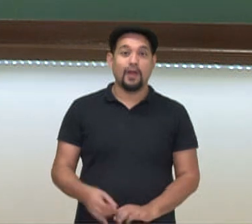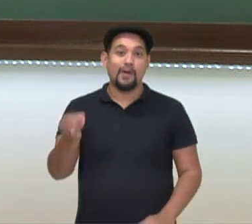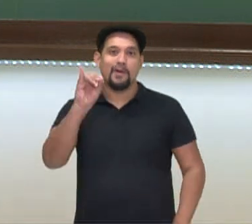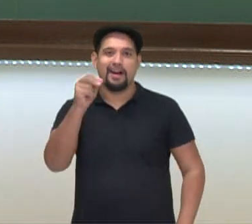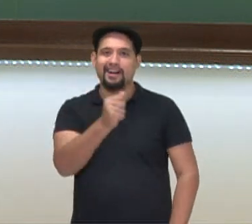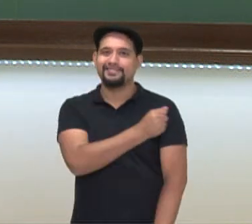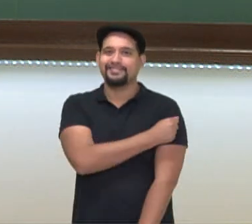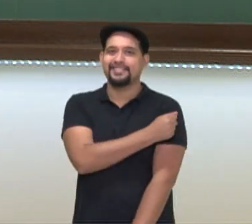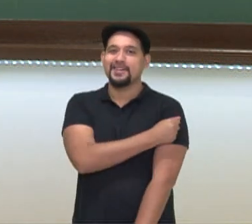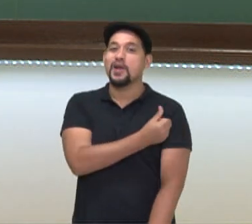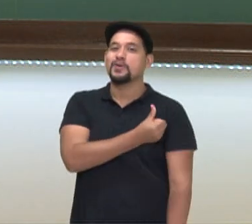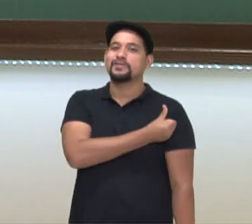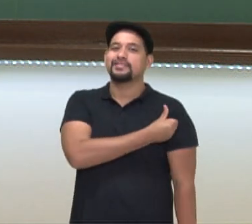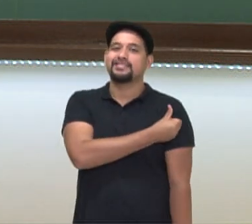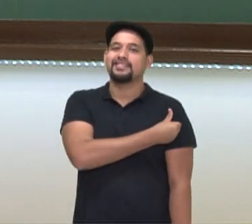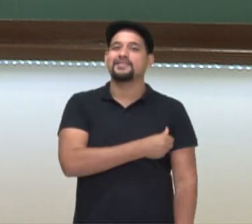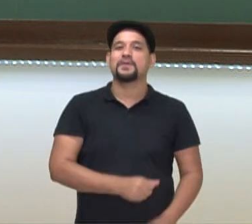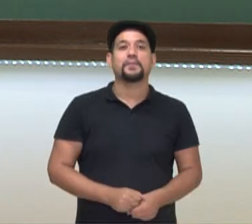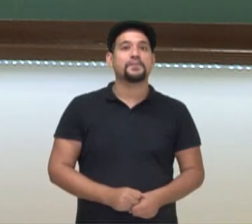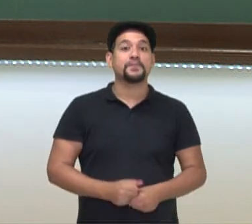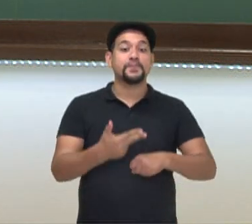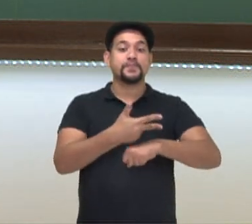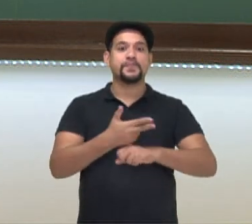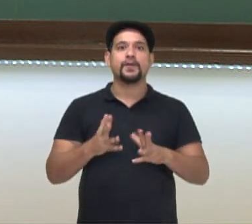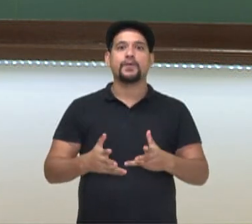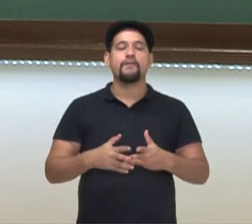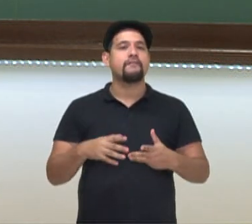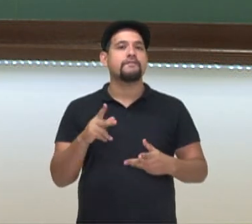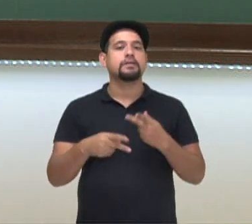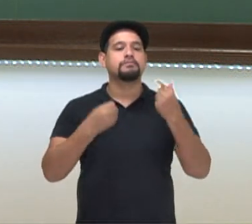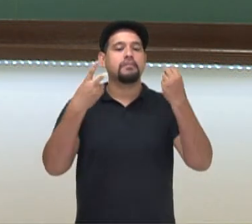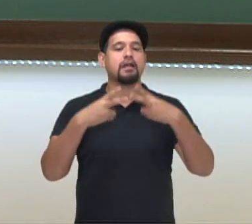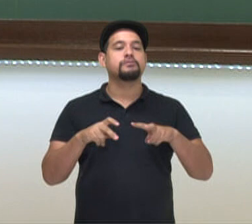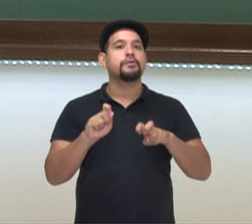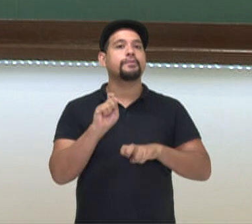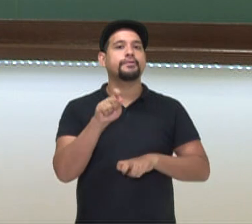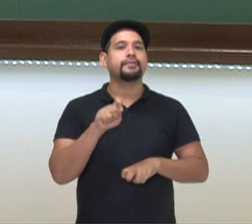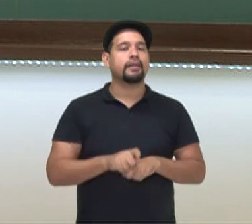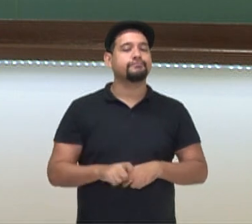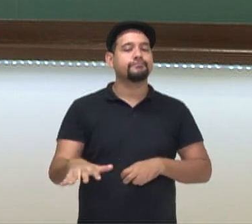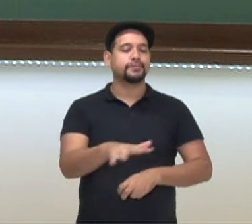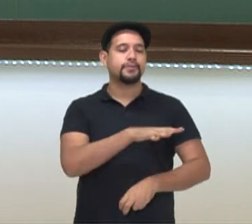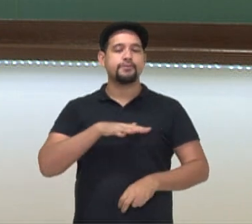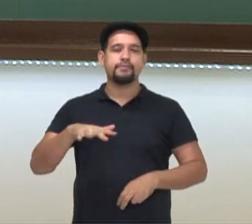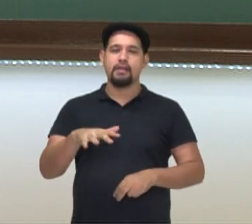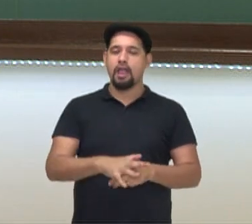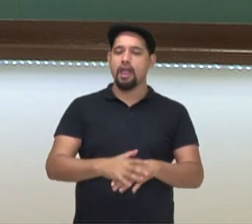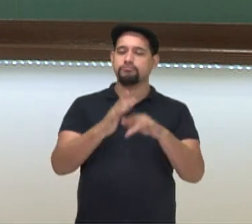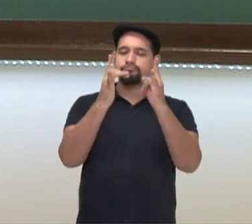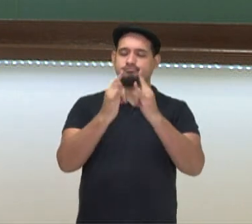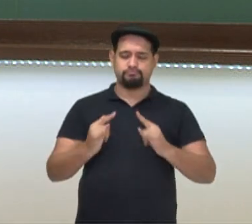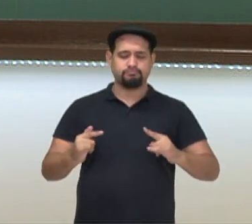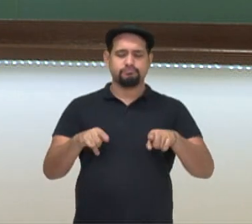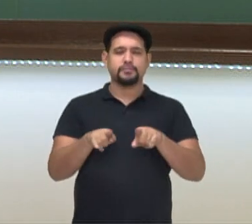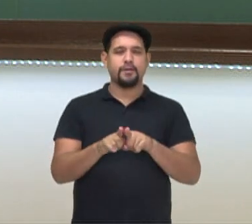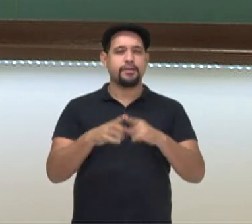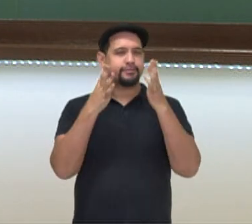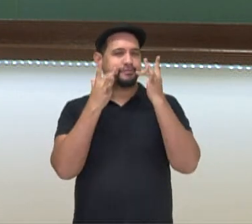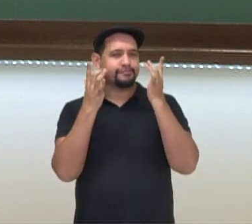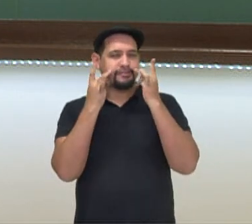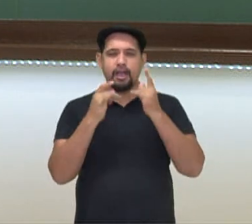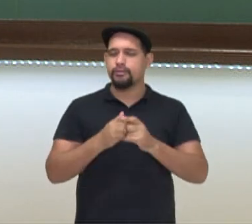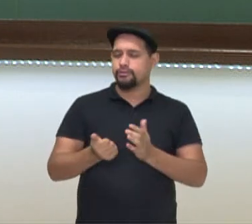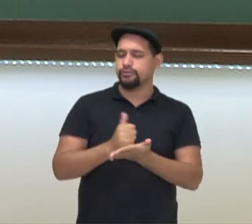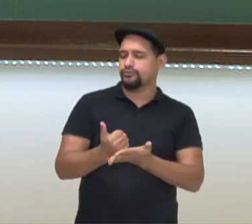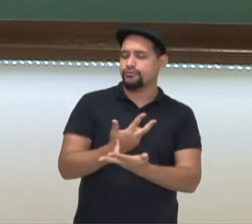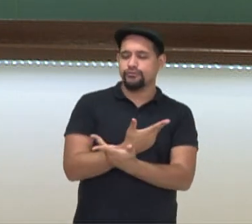Olá, estudantes do 6º ano! Nesse vídeo nós vamos falar sobre o espaço cênico, o espaço teatral,